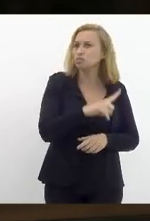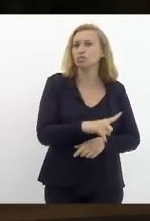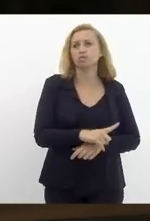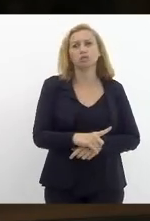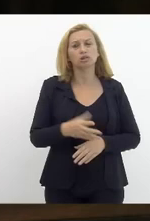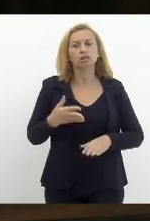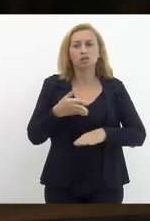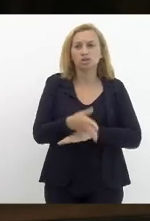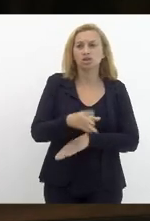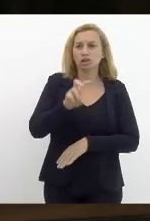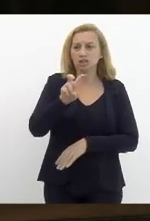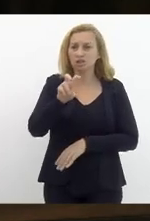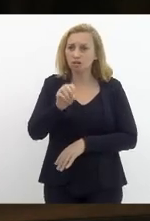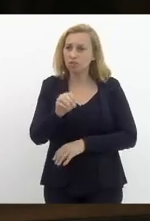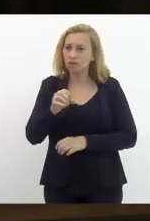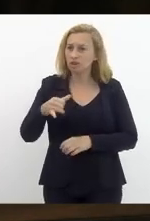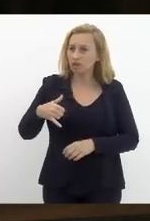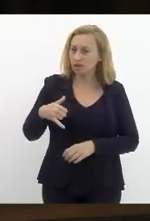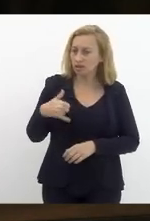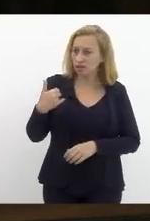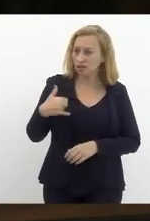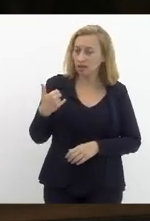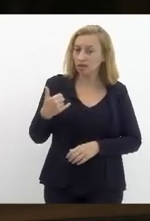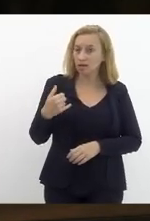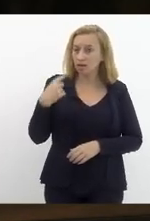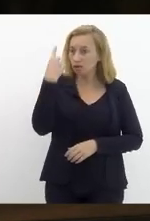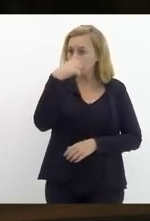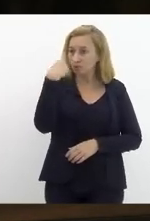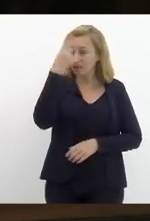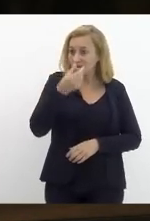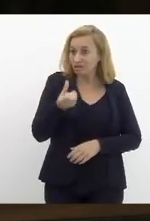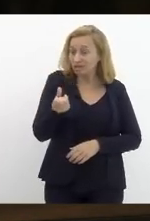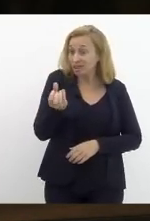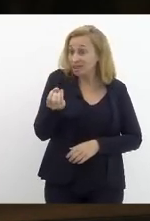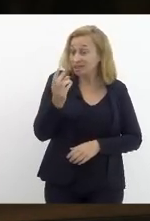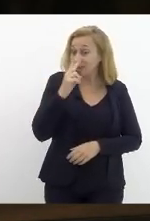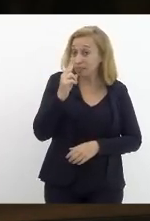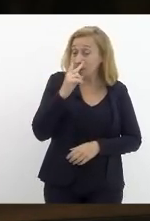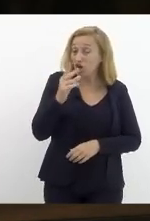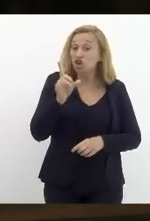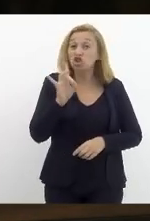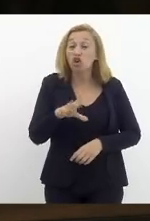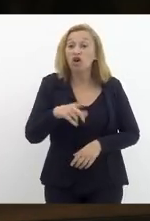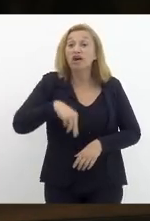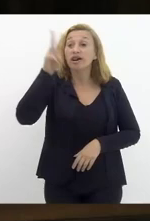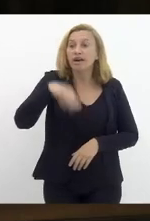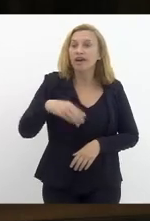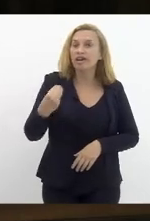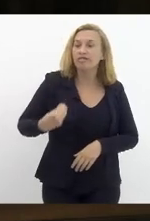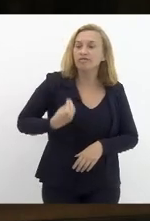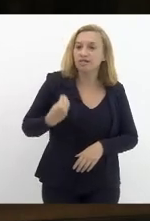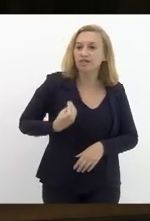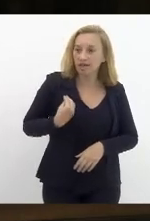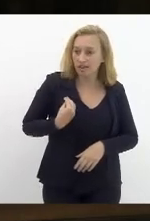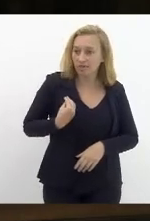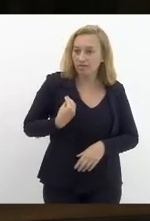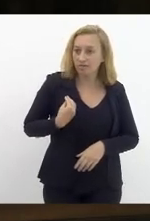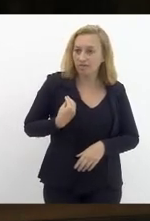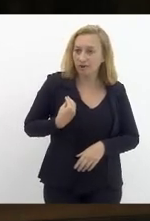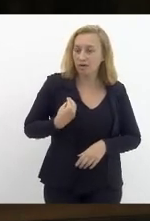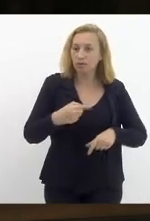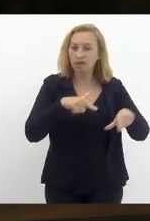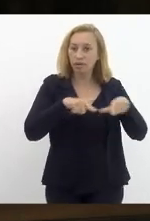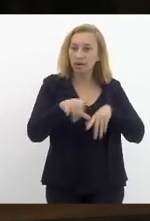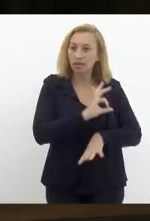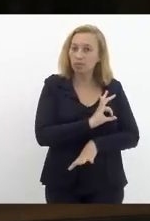gente chega aos 50 anos com cara de 60, porque só quem vive um plantão pode imaginar que